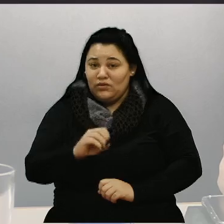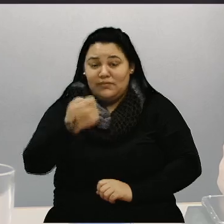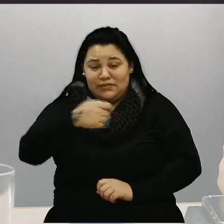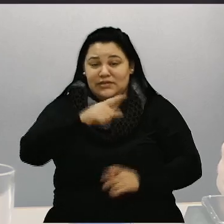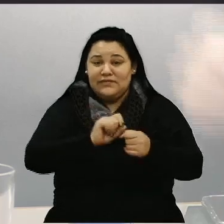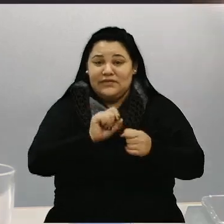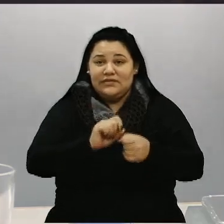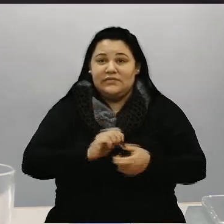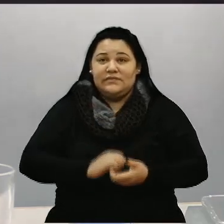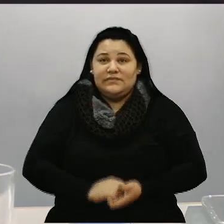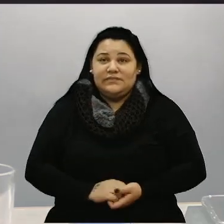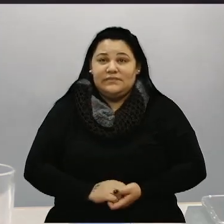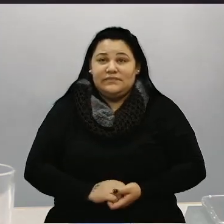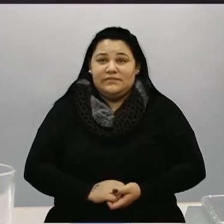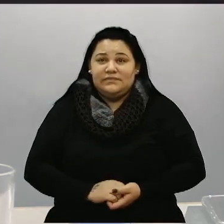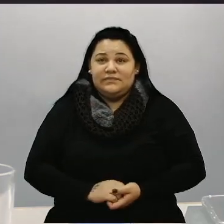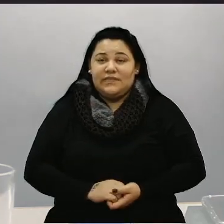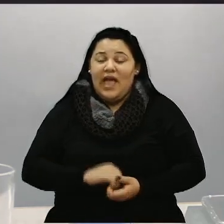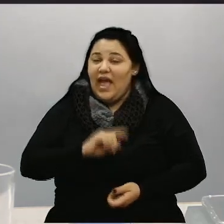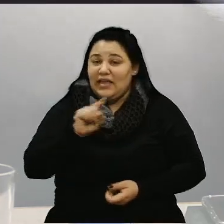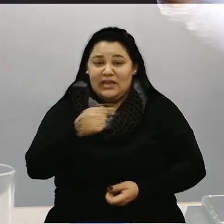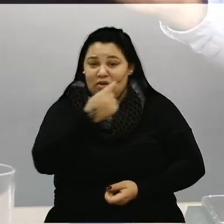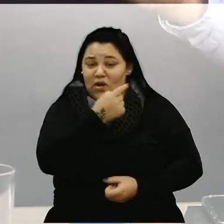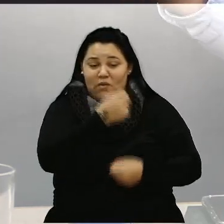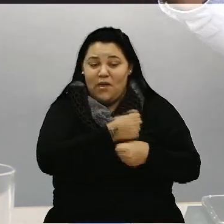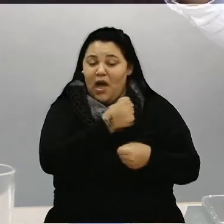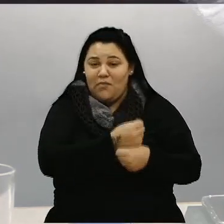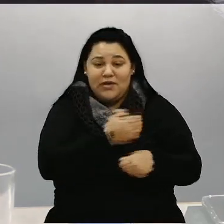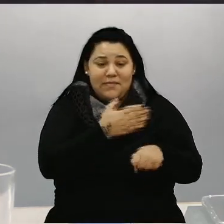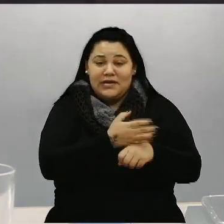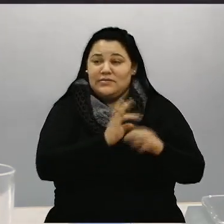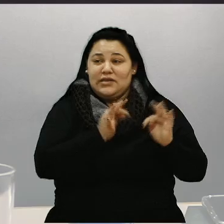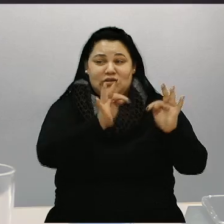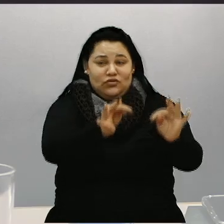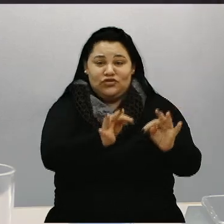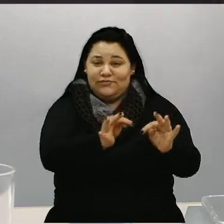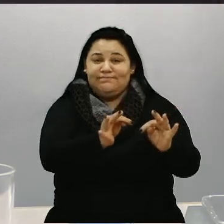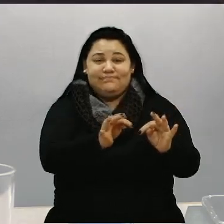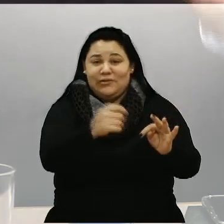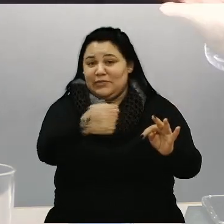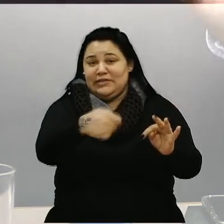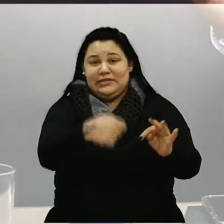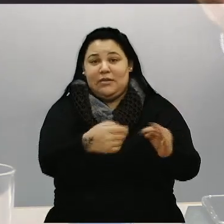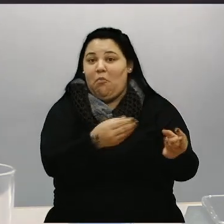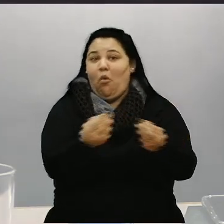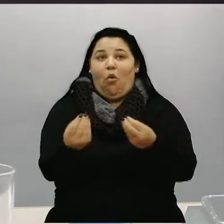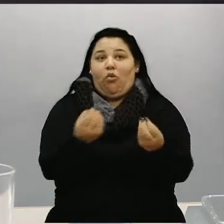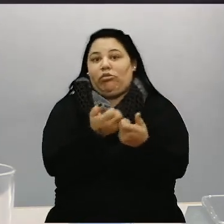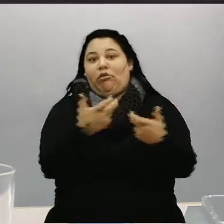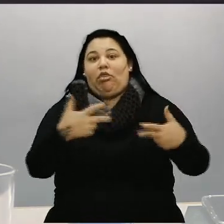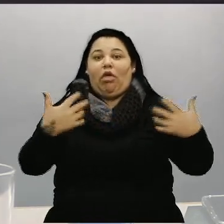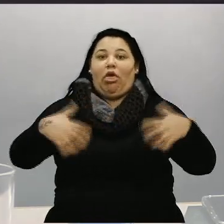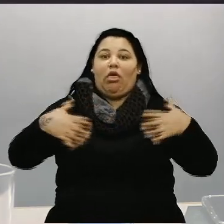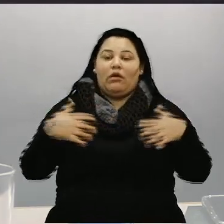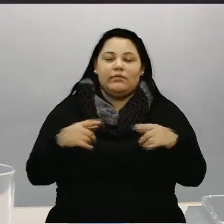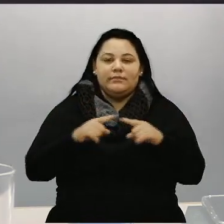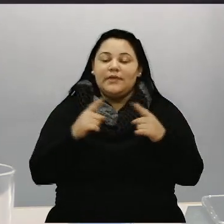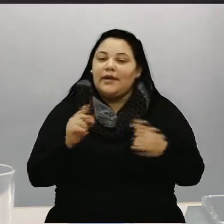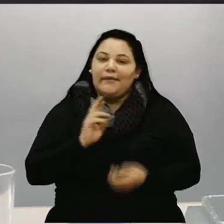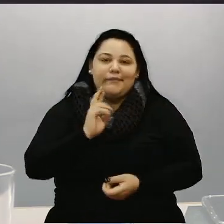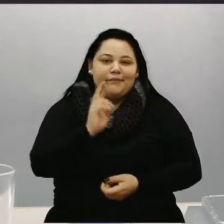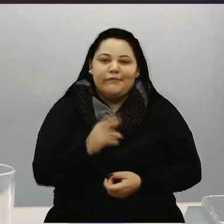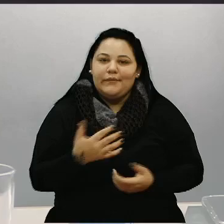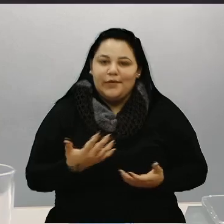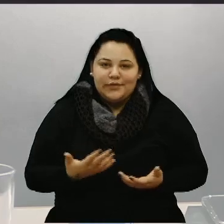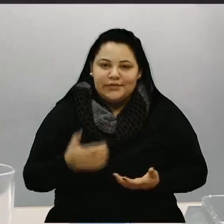né? Aqui não é uma obra que envolve tecnologia, né, que precisa de tantas coisas, mas a resposta